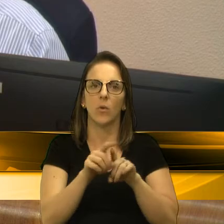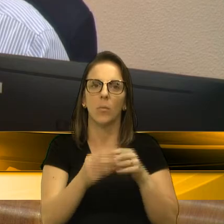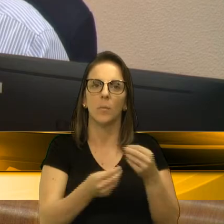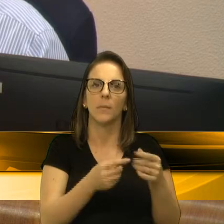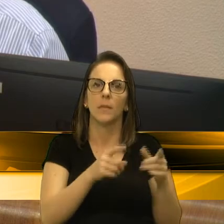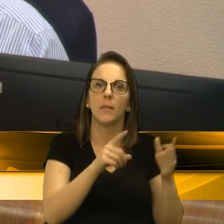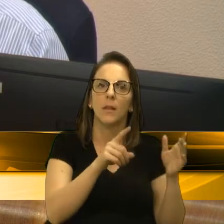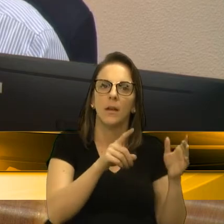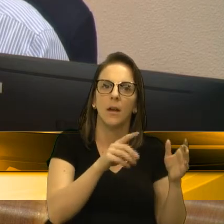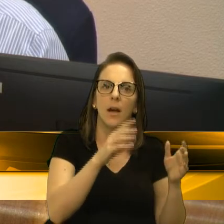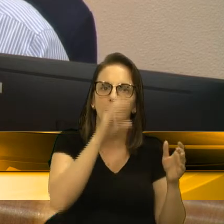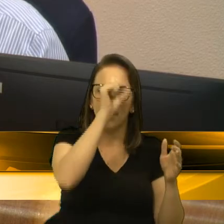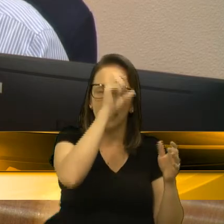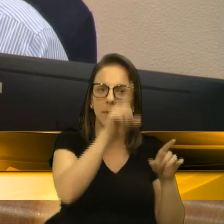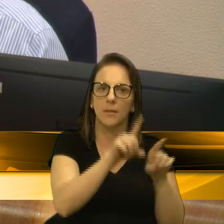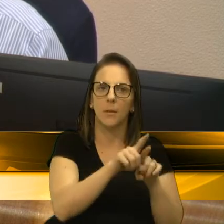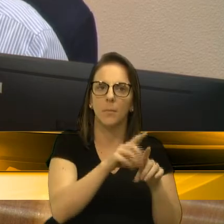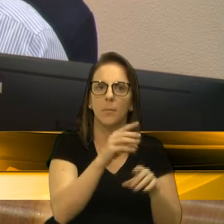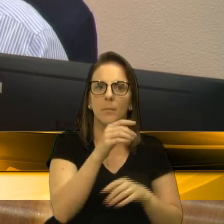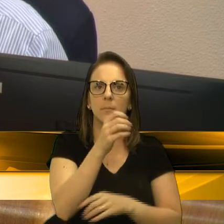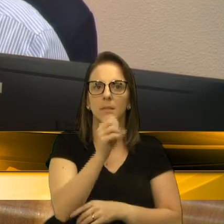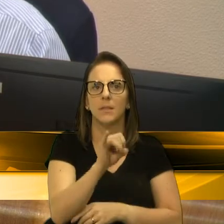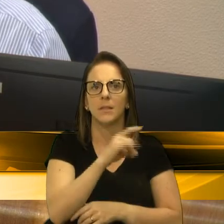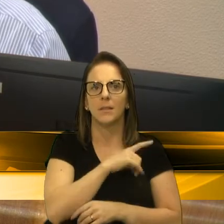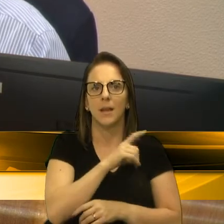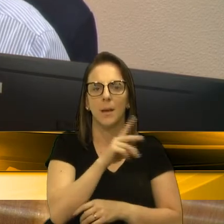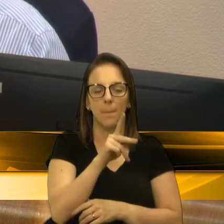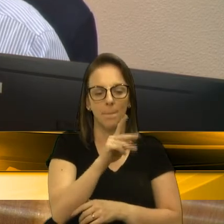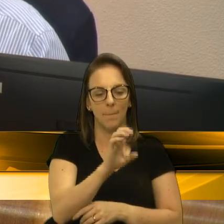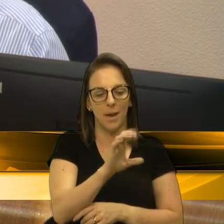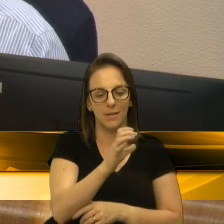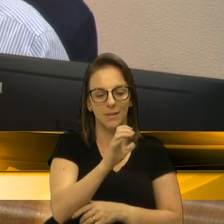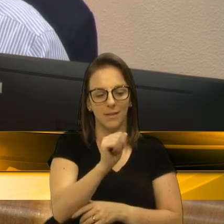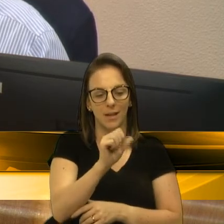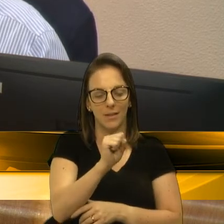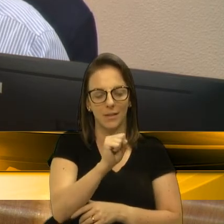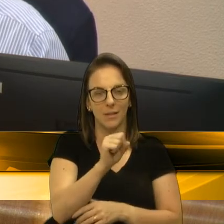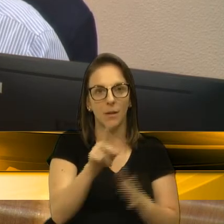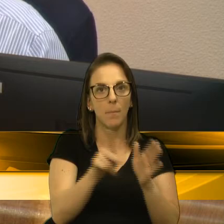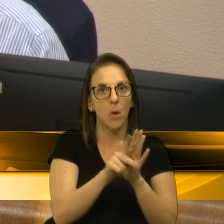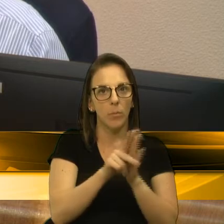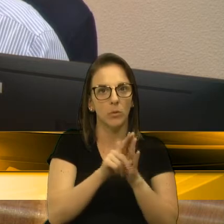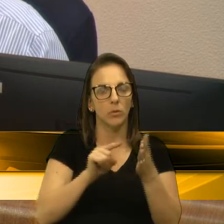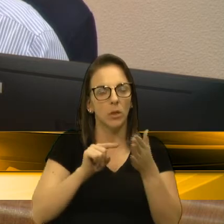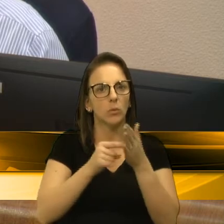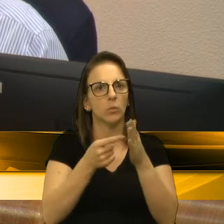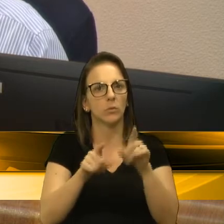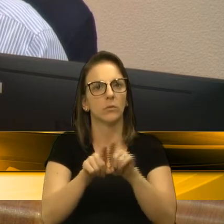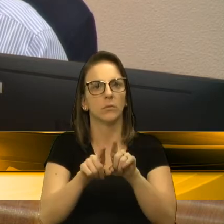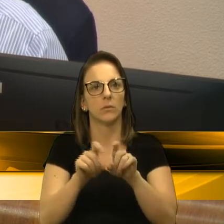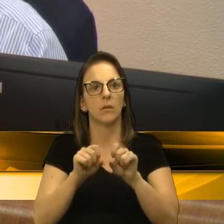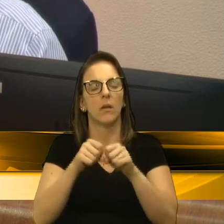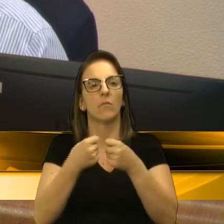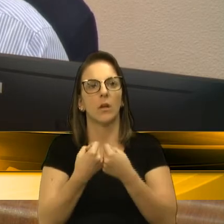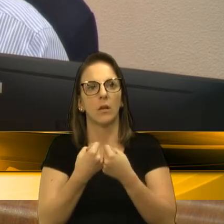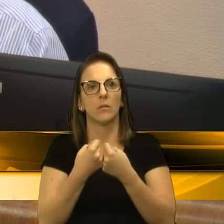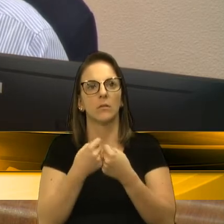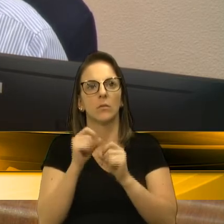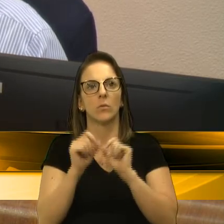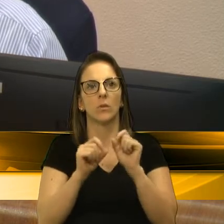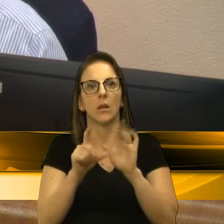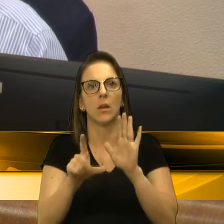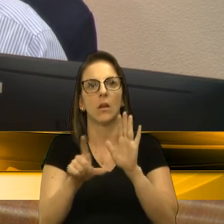questões derivadas da análise das peças da denúncia e da defesa, com os documentos que as acompanham, considerando o limite da apreciação aos aspectos relativos